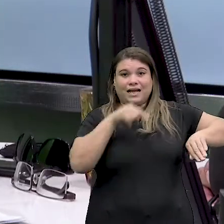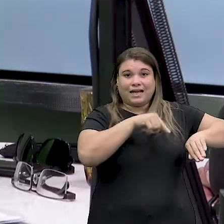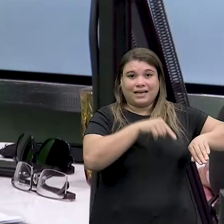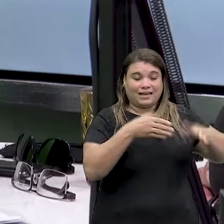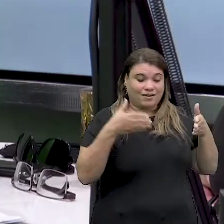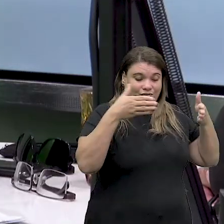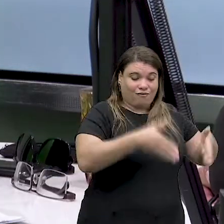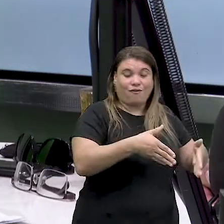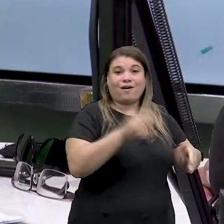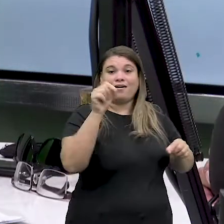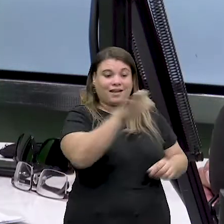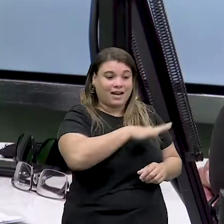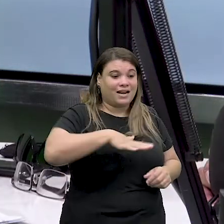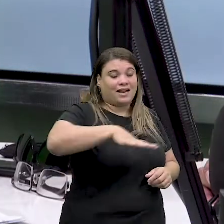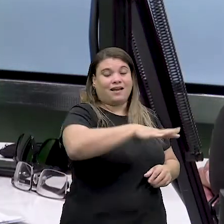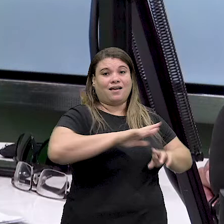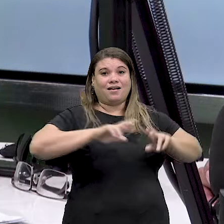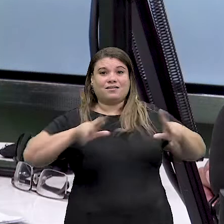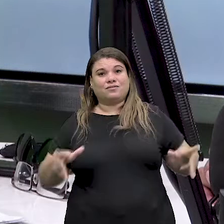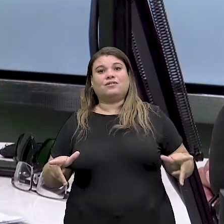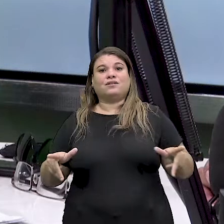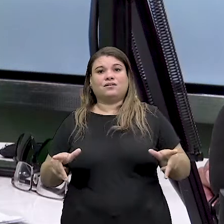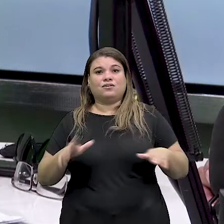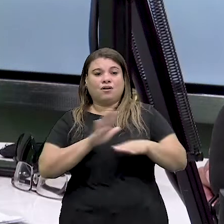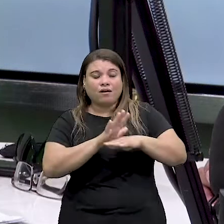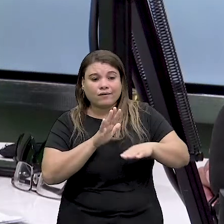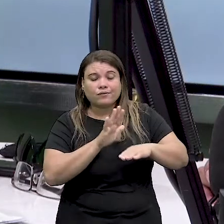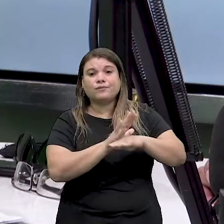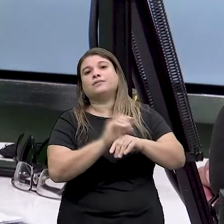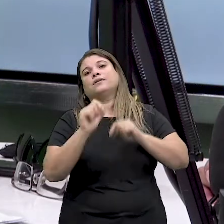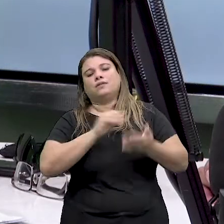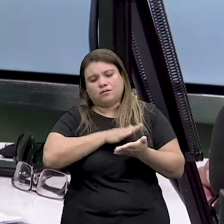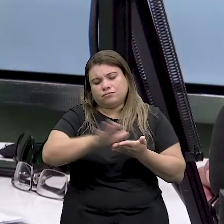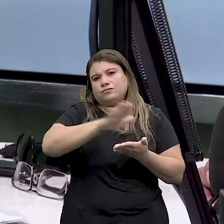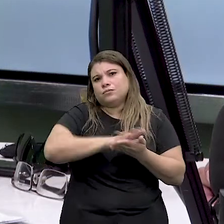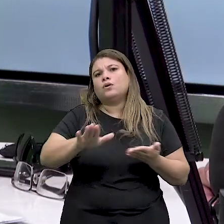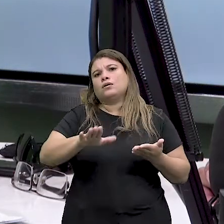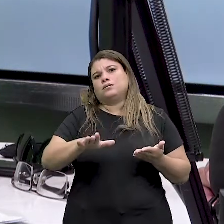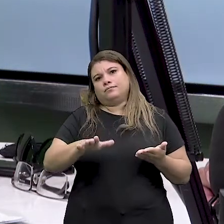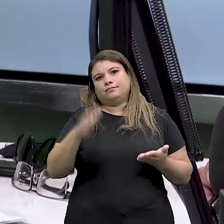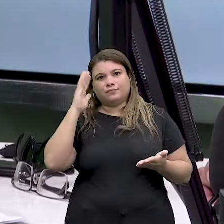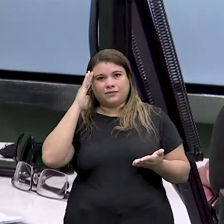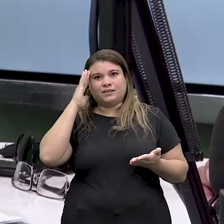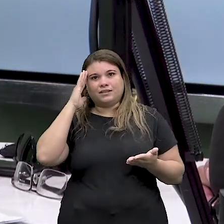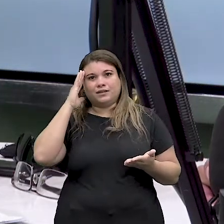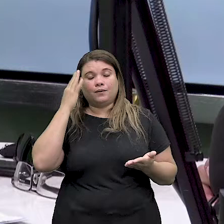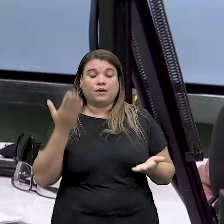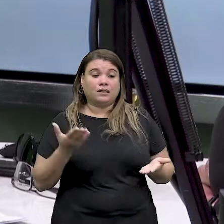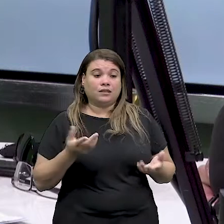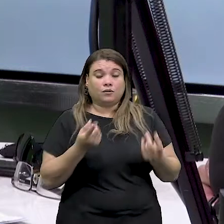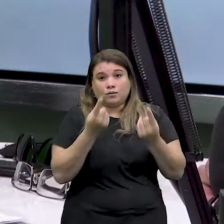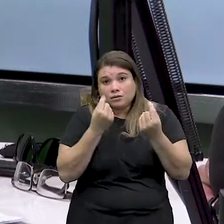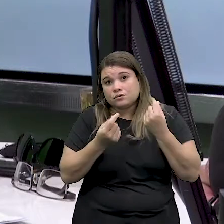uma série de direitos, implantar uma série de leis, criar novas. Então é uma trajetória assim que, do ponto de vista